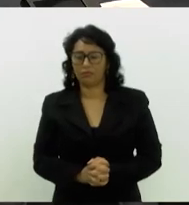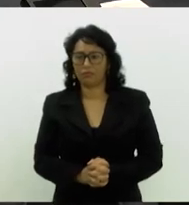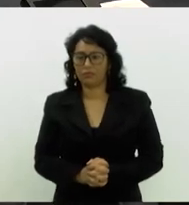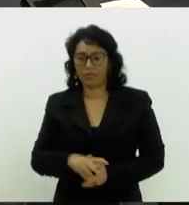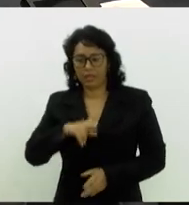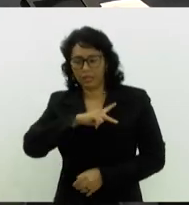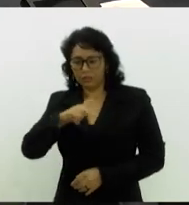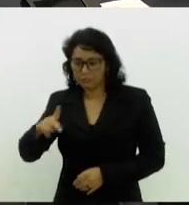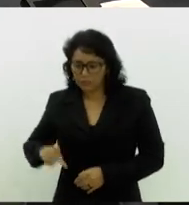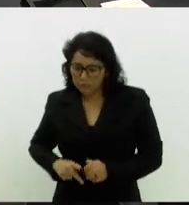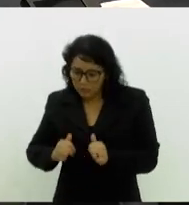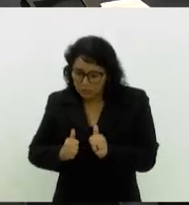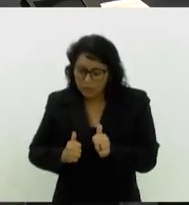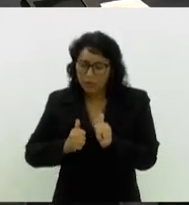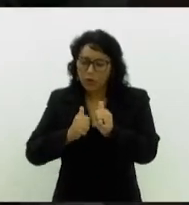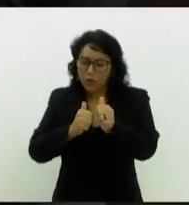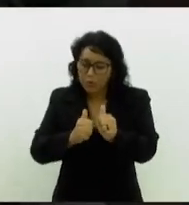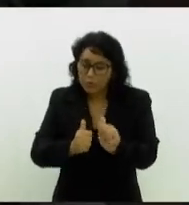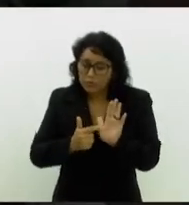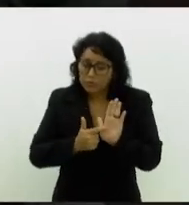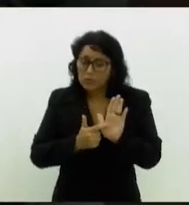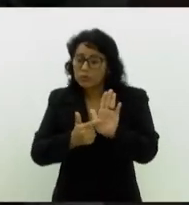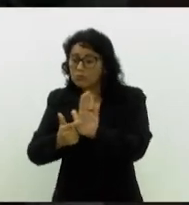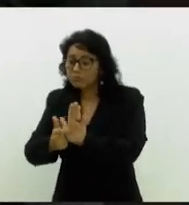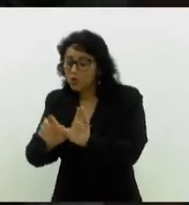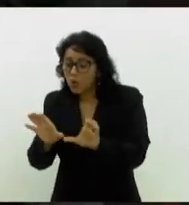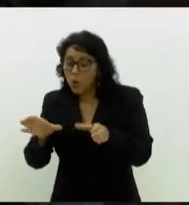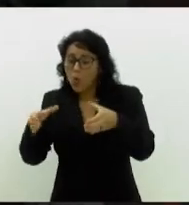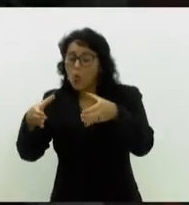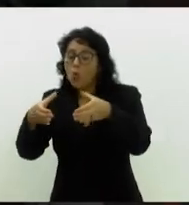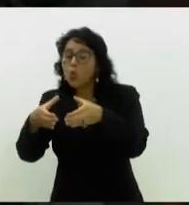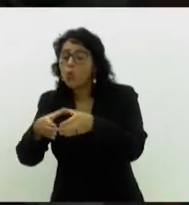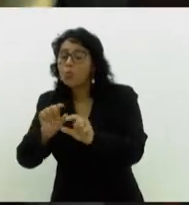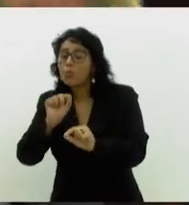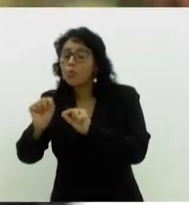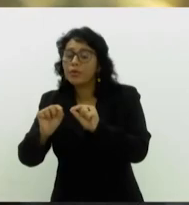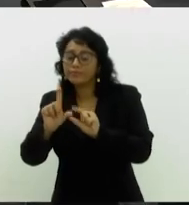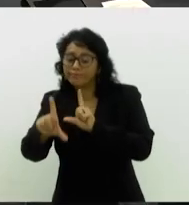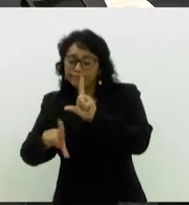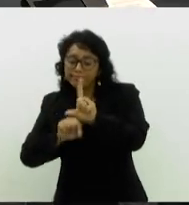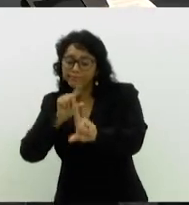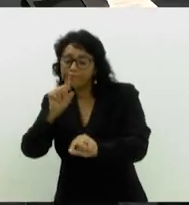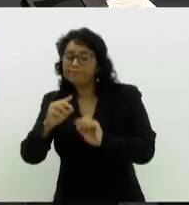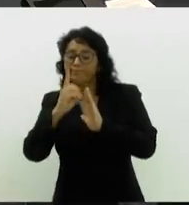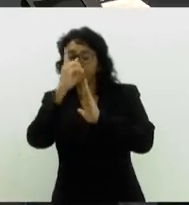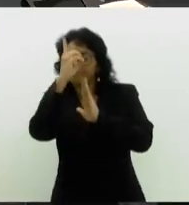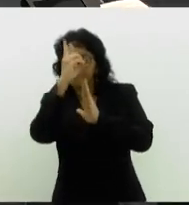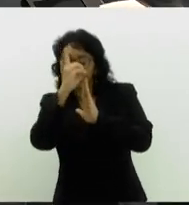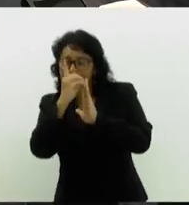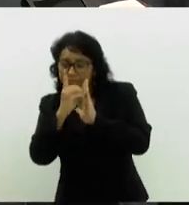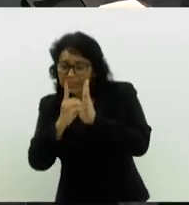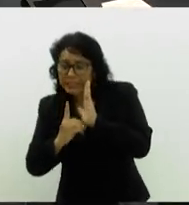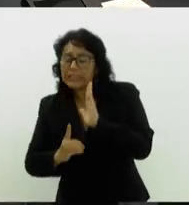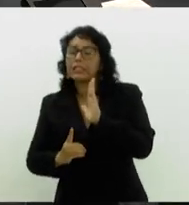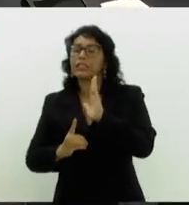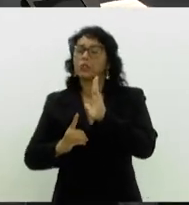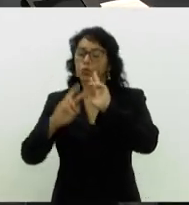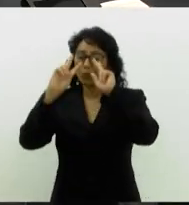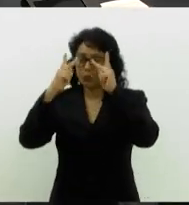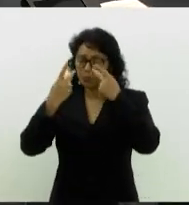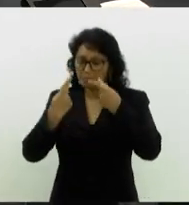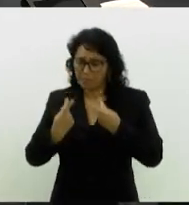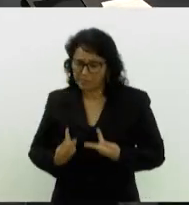presidenta acompanho o parecer da Comissão de Direitos Humanos pela comissão de combate às discriminações